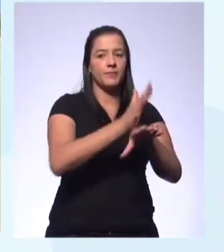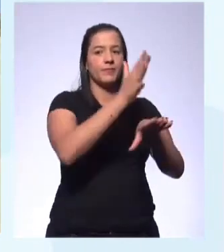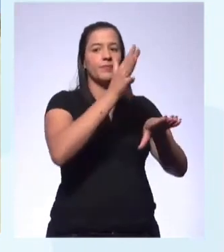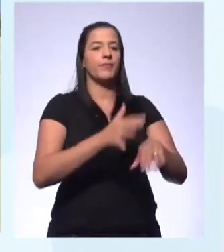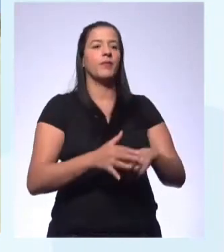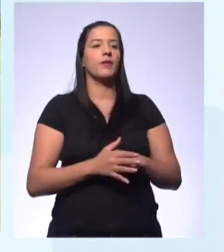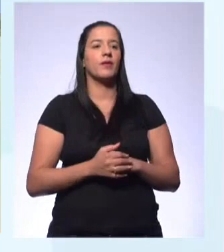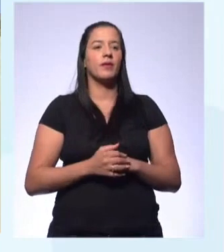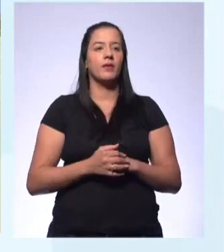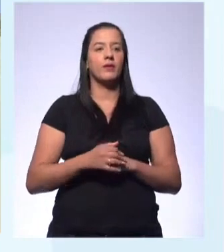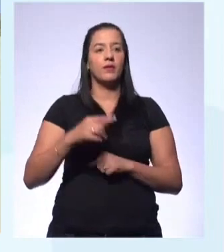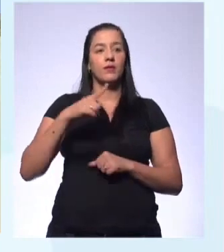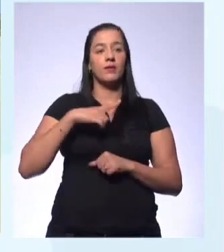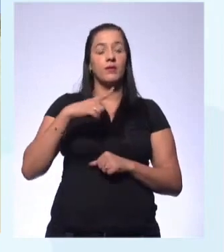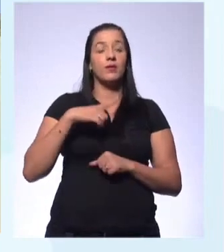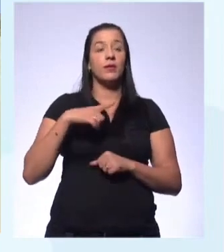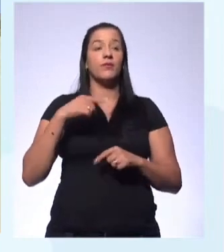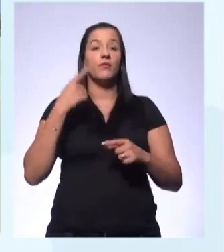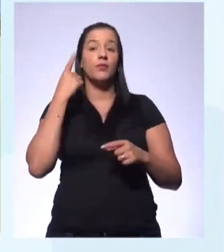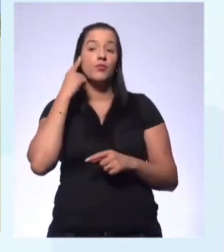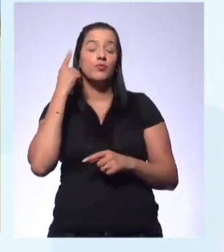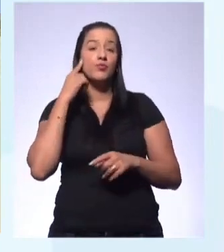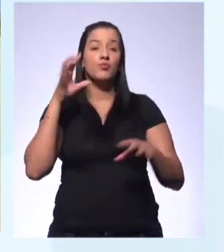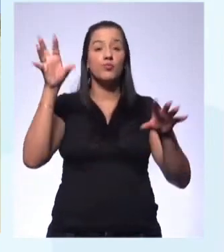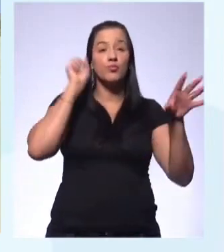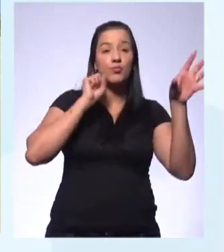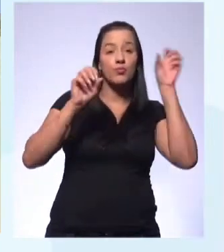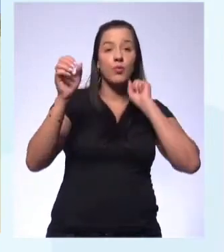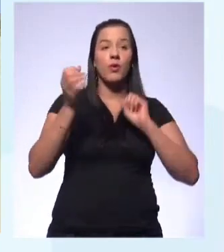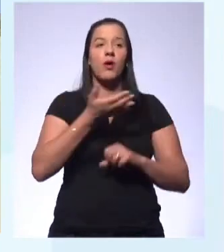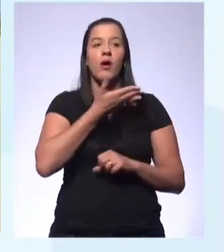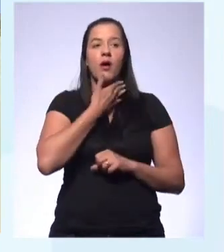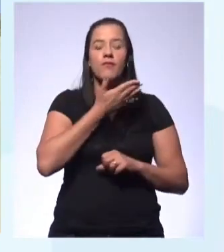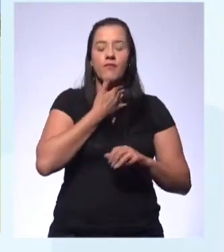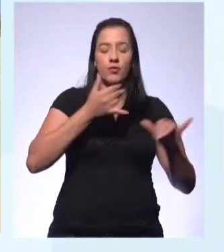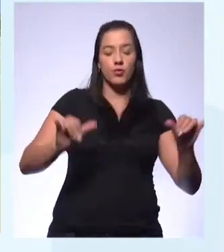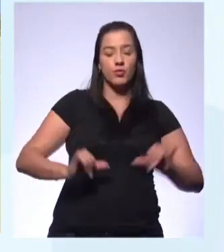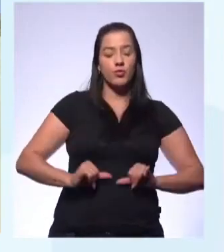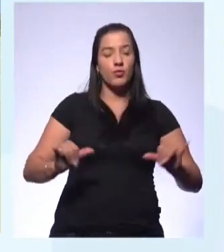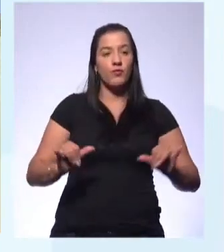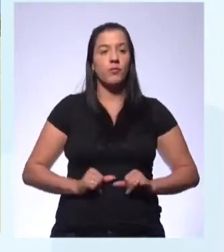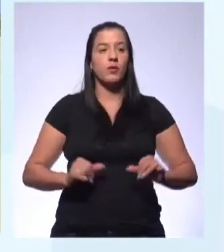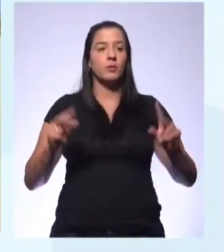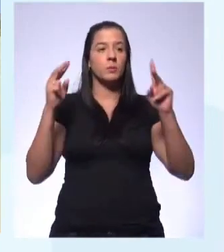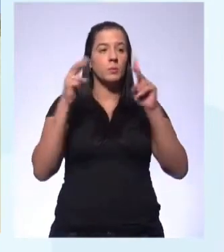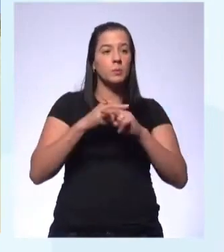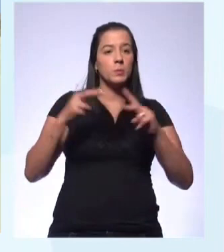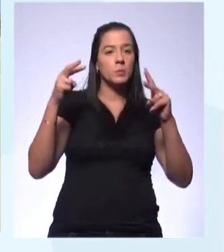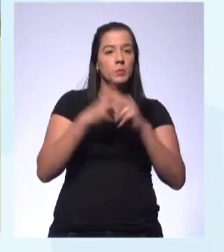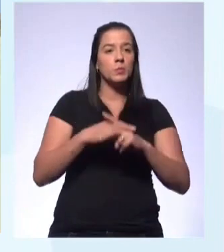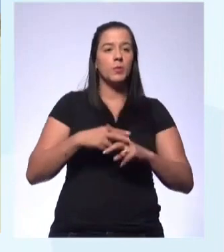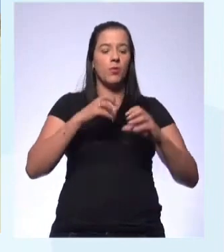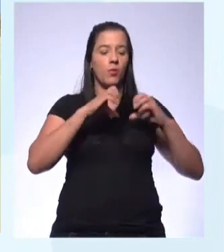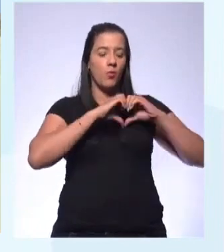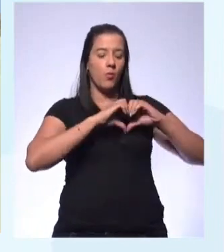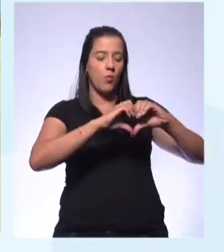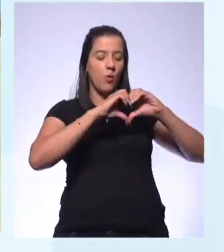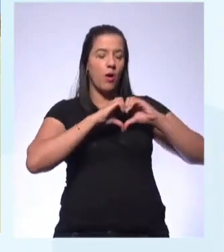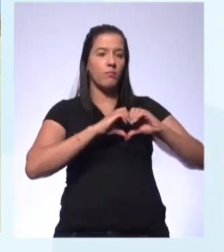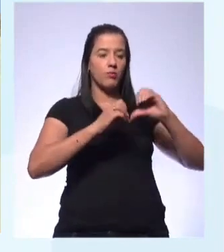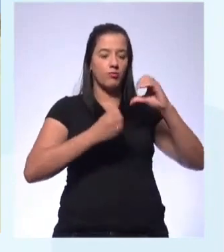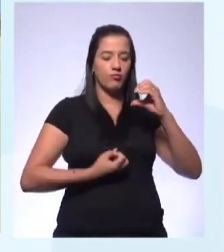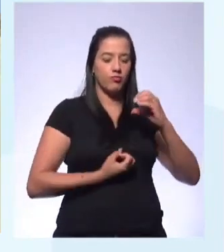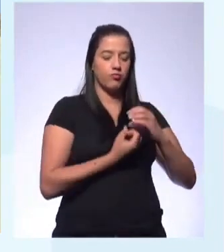Suspende a zanga um momento e escuta a voz do meu sofrimento na luta, que o amor acende em meu